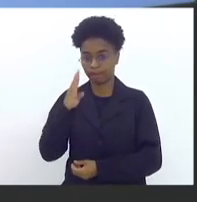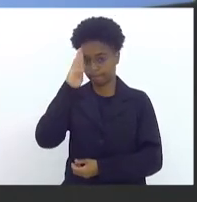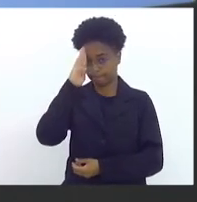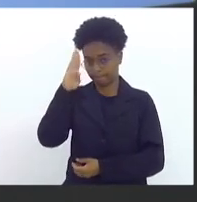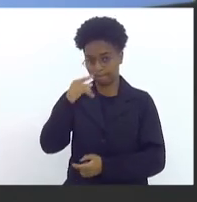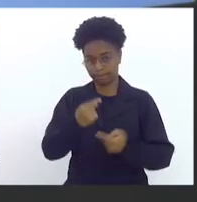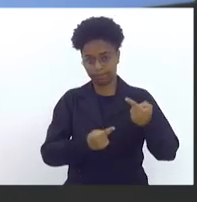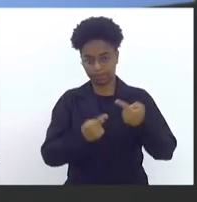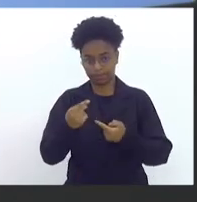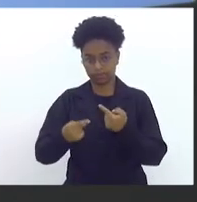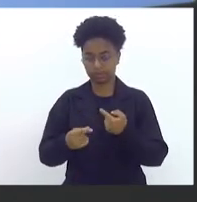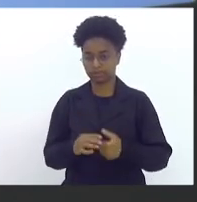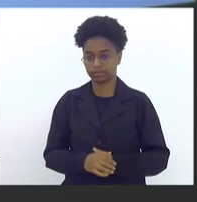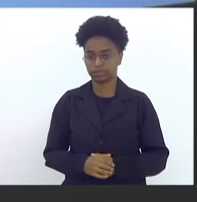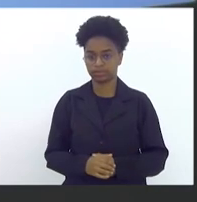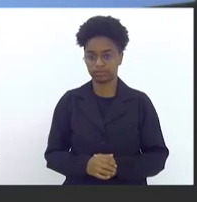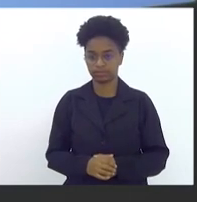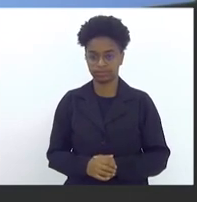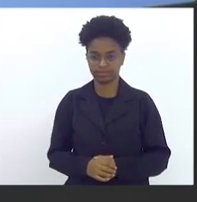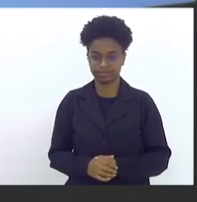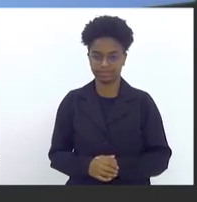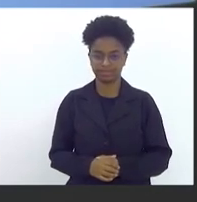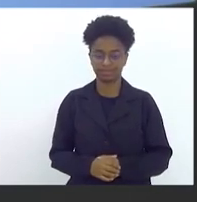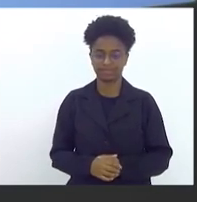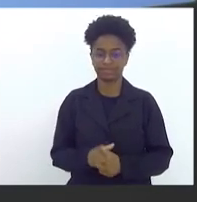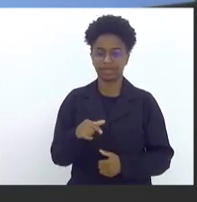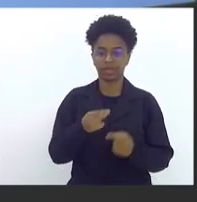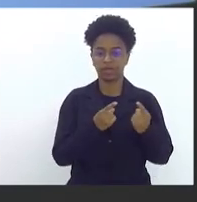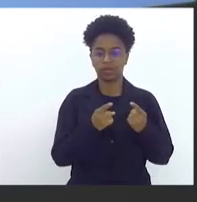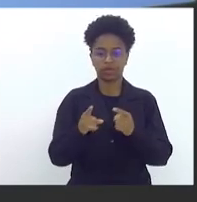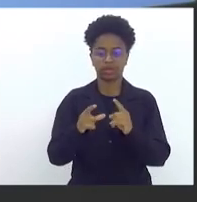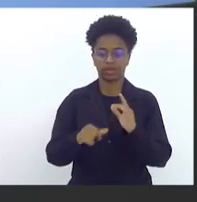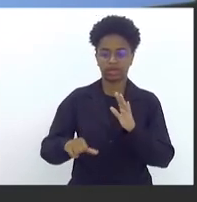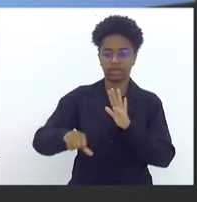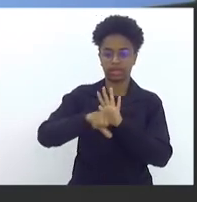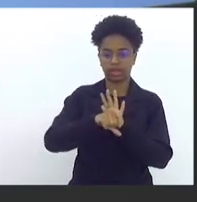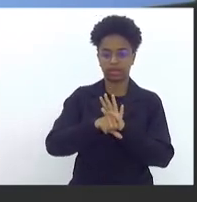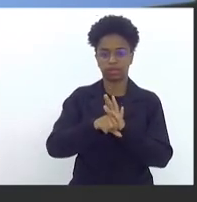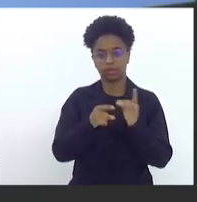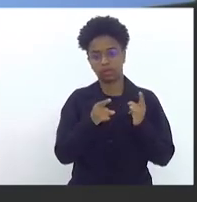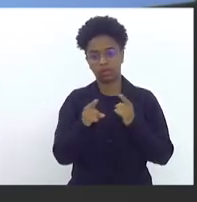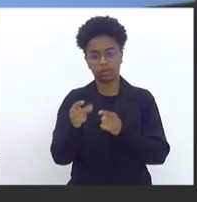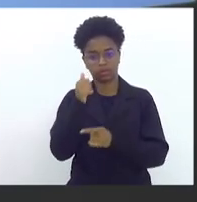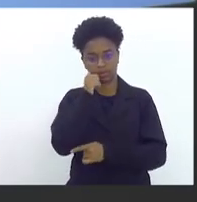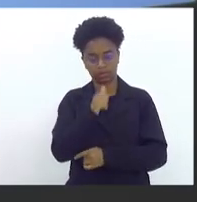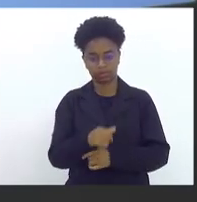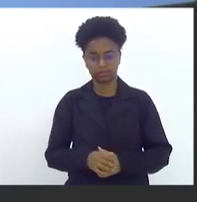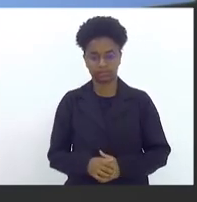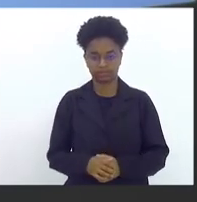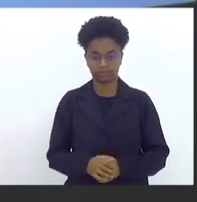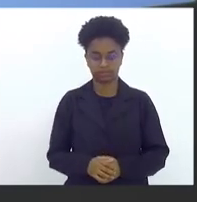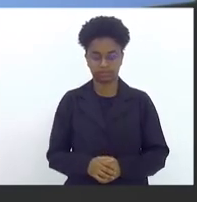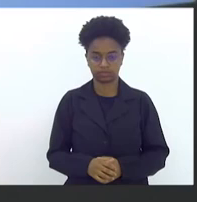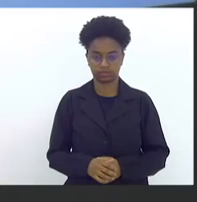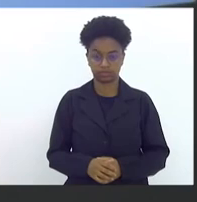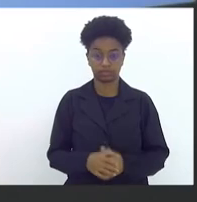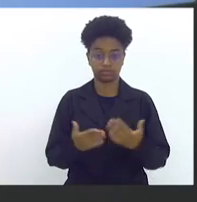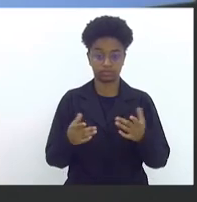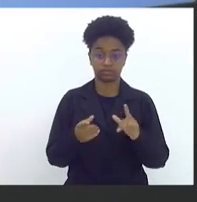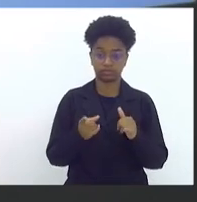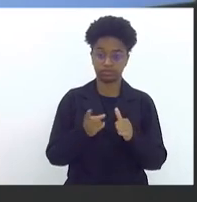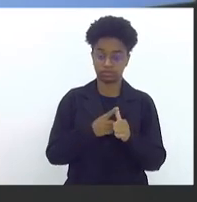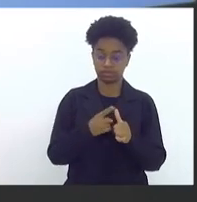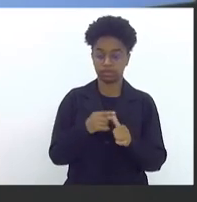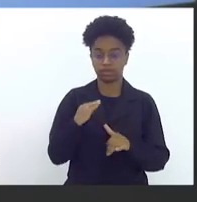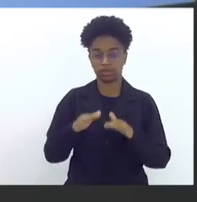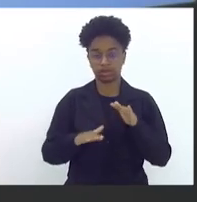sobre os direitos é das mulheres né combate os crimes contra as mulheres né É o primeiro talvez a primeira conclusão